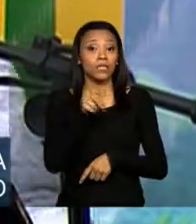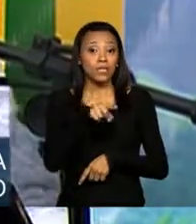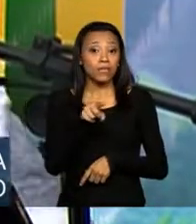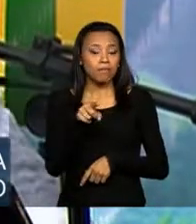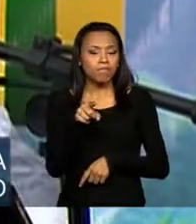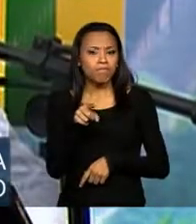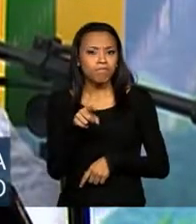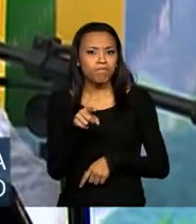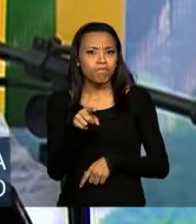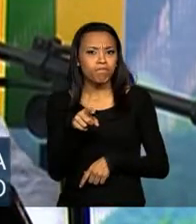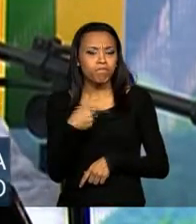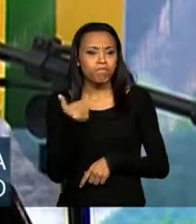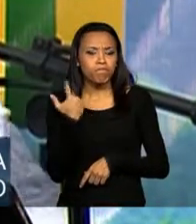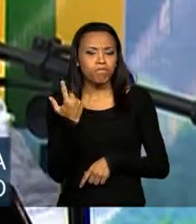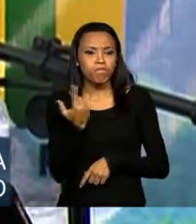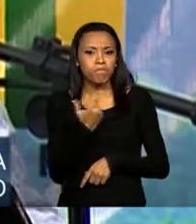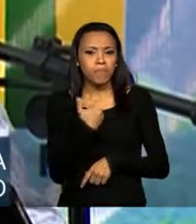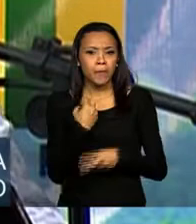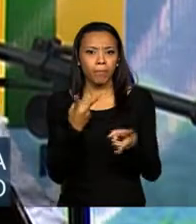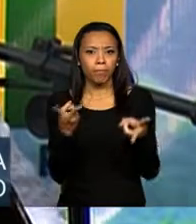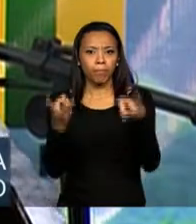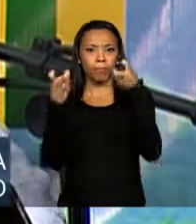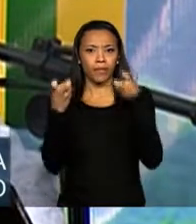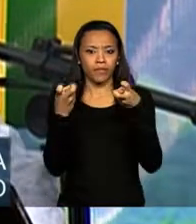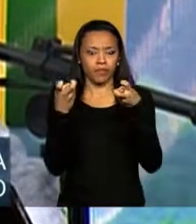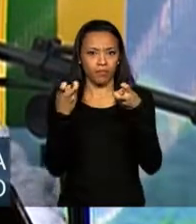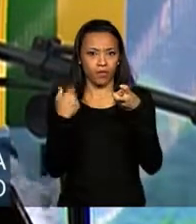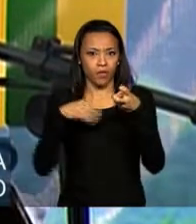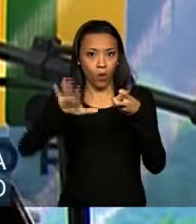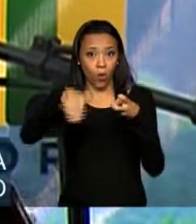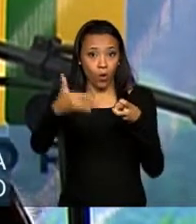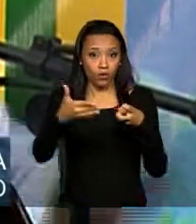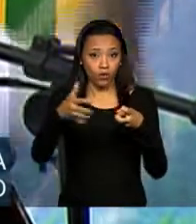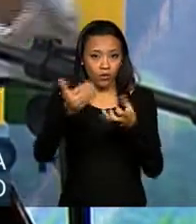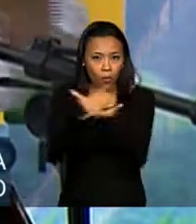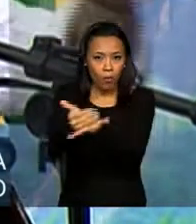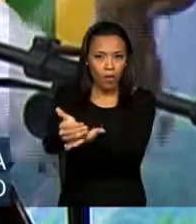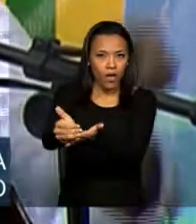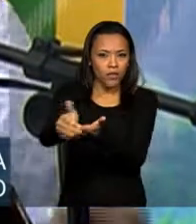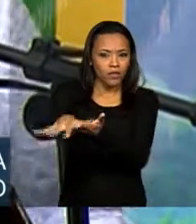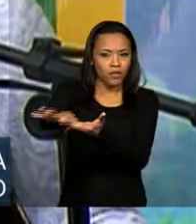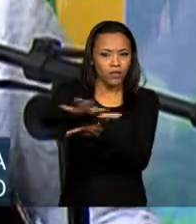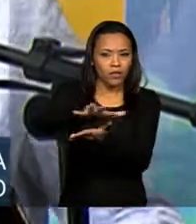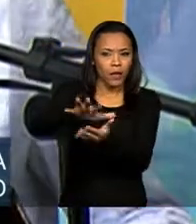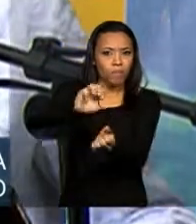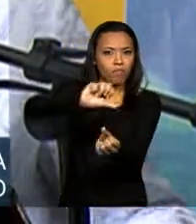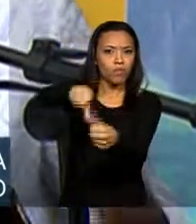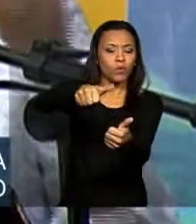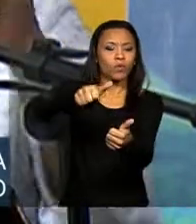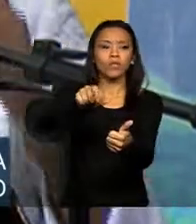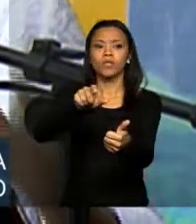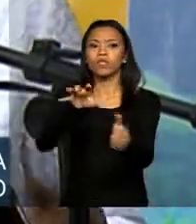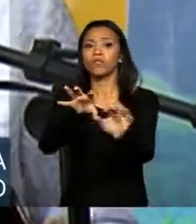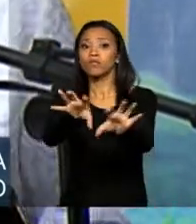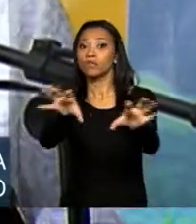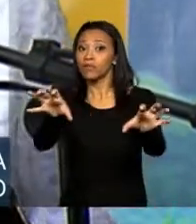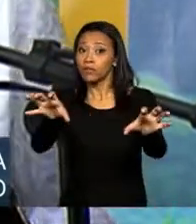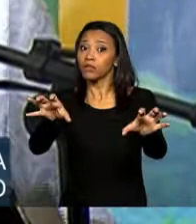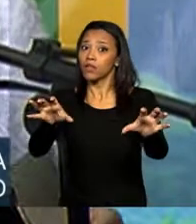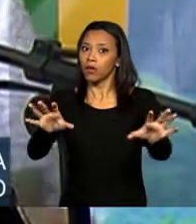algum alguma várias que quando a gente mexe nelas a gente muda a qualidade do